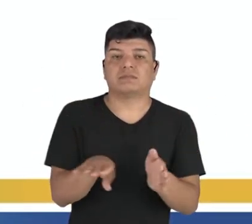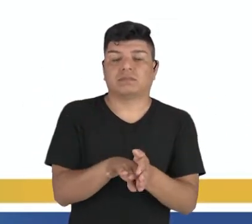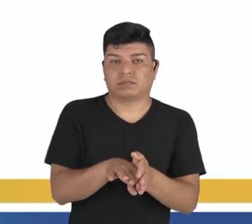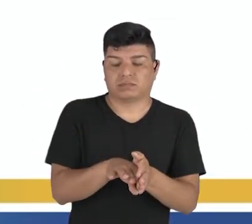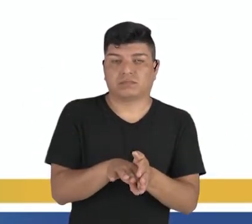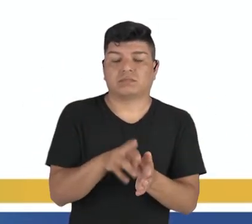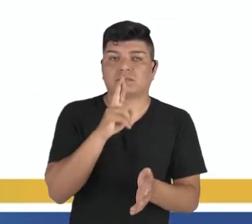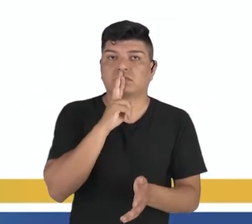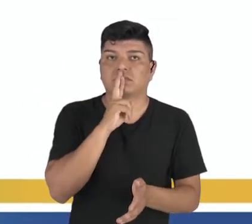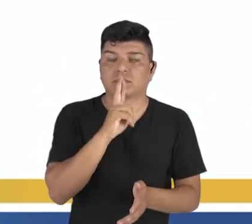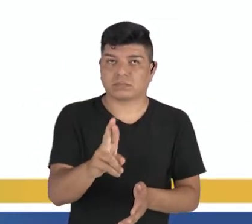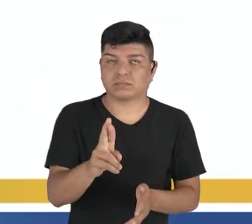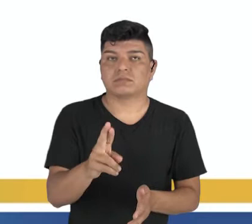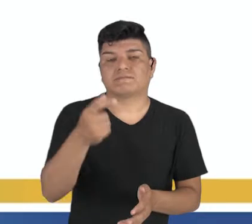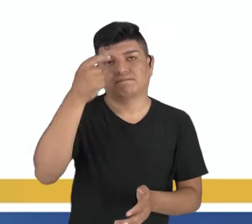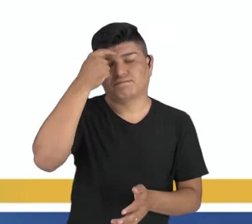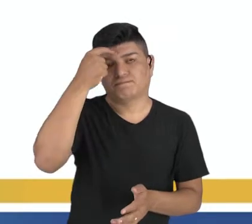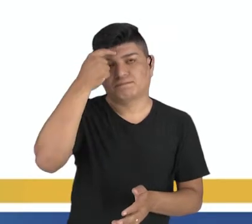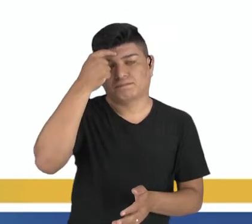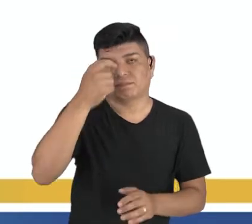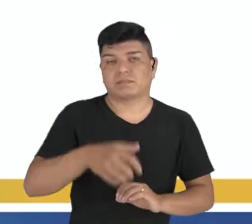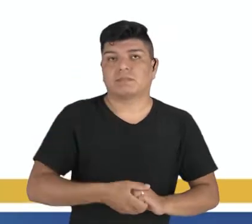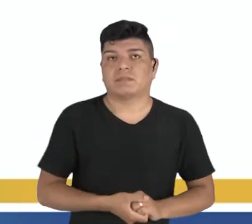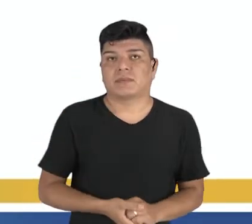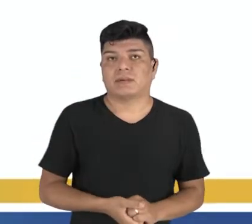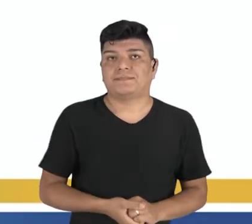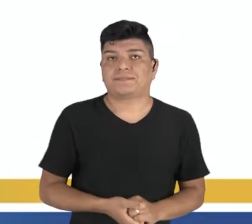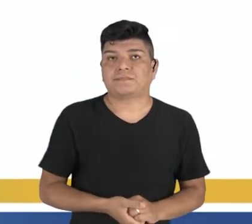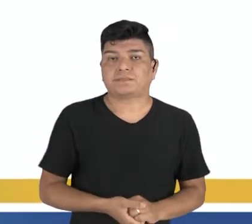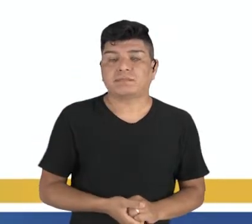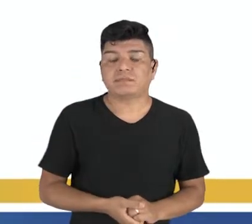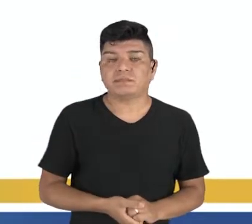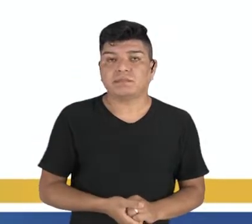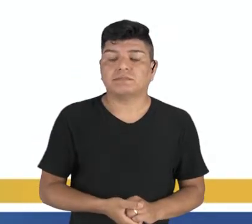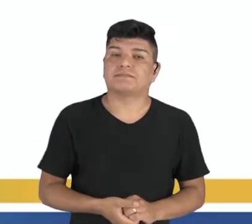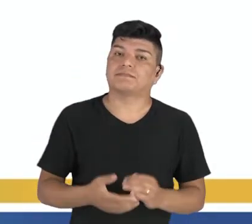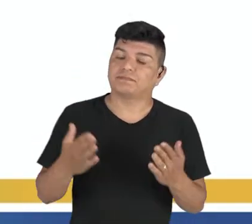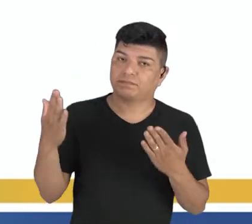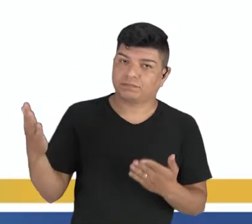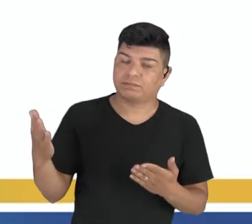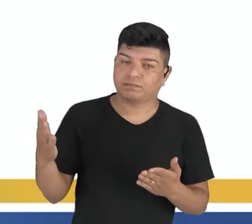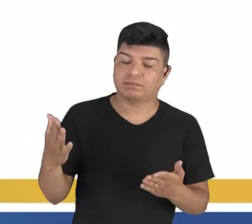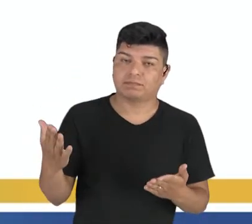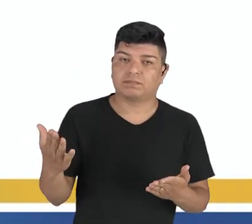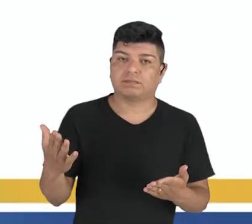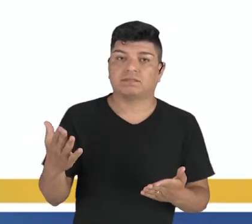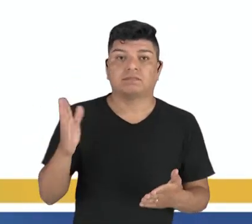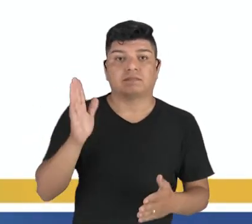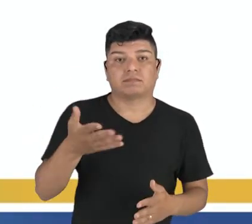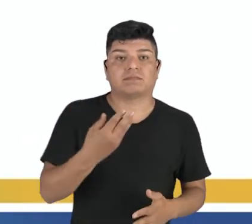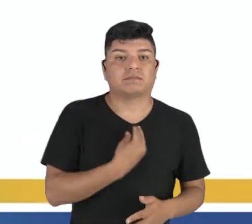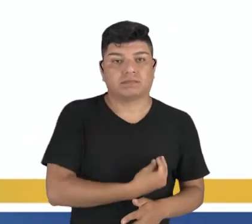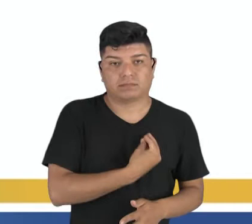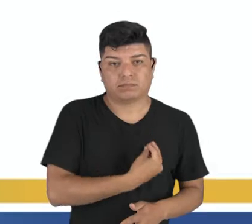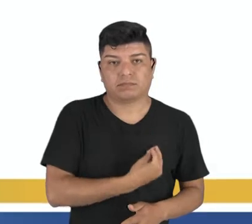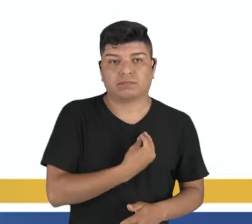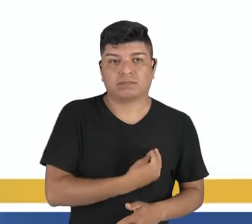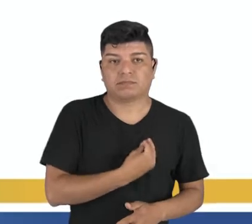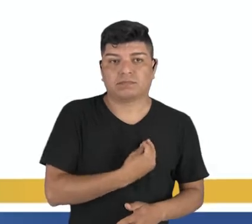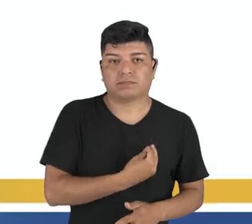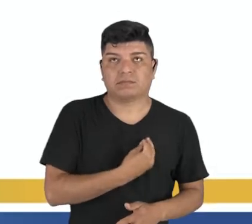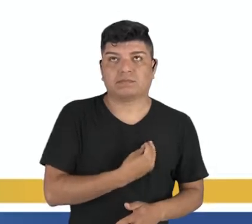chegou na resposta que ela havia pensado. Pessoal, essa situação e outras vocês já